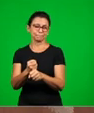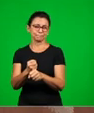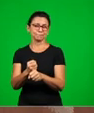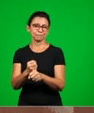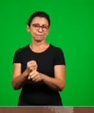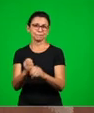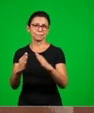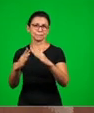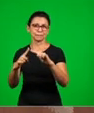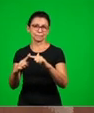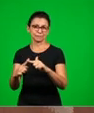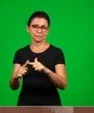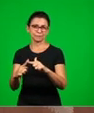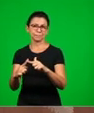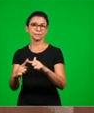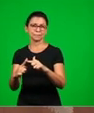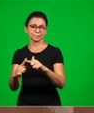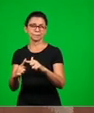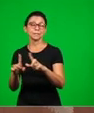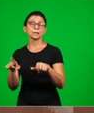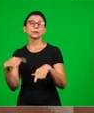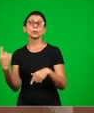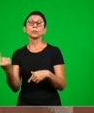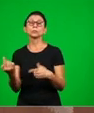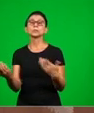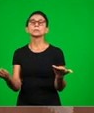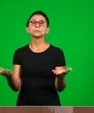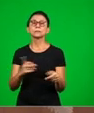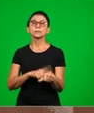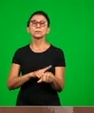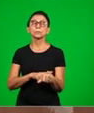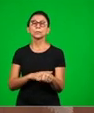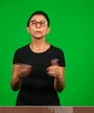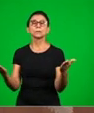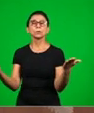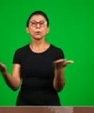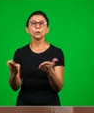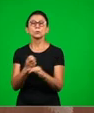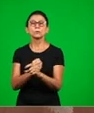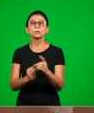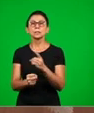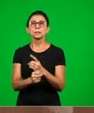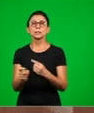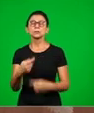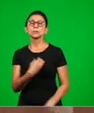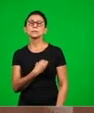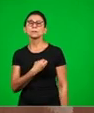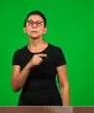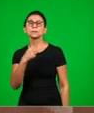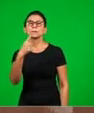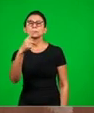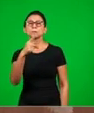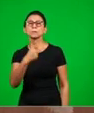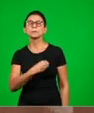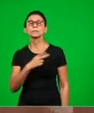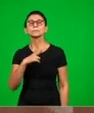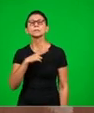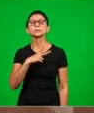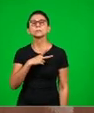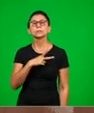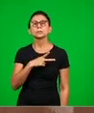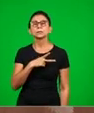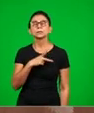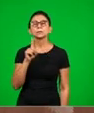como igreja. O que nós estamos vendo hoje? E a sua vida? O que interessa hoje aqui? Então,